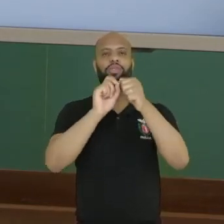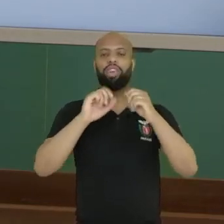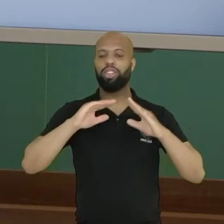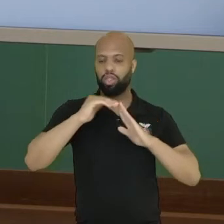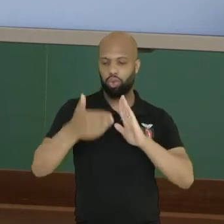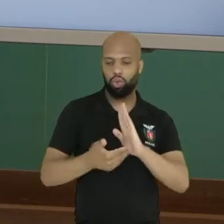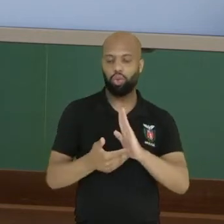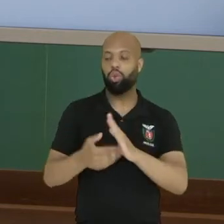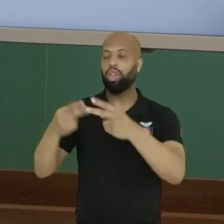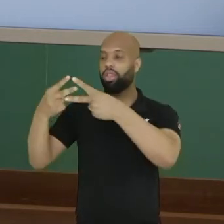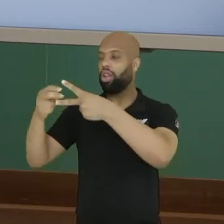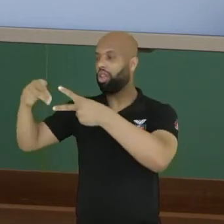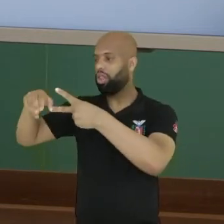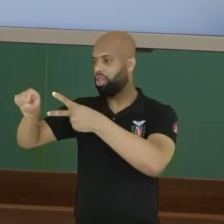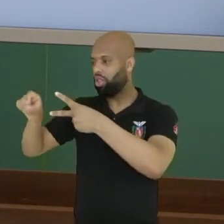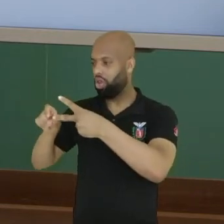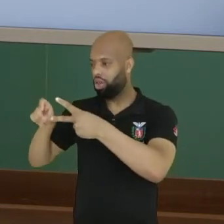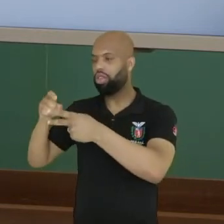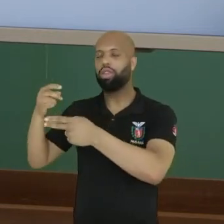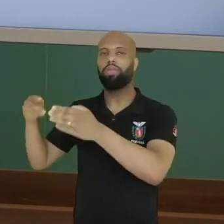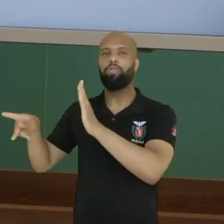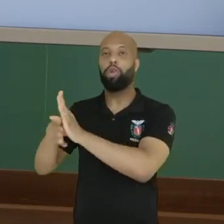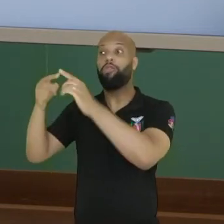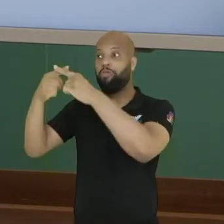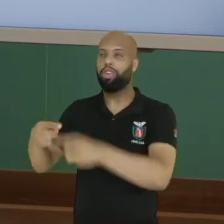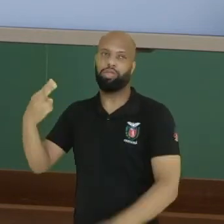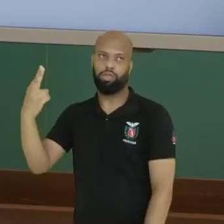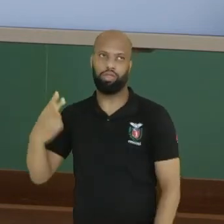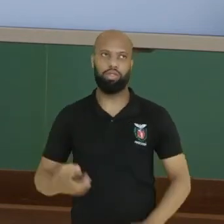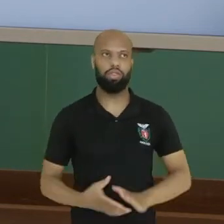delta NOx aí por 2.